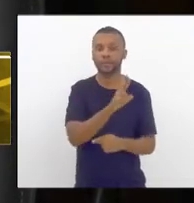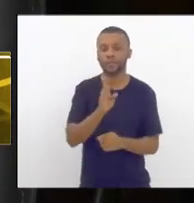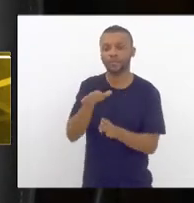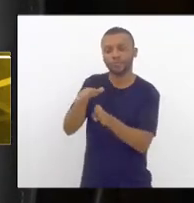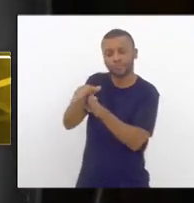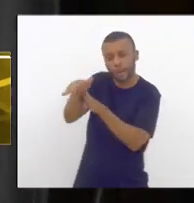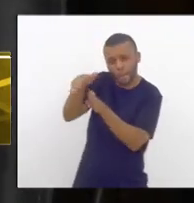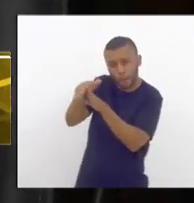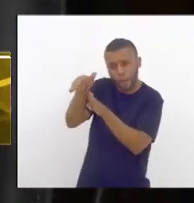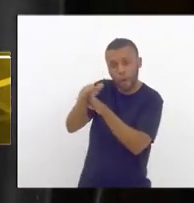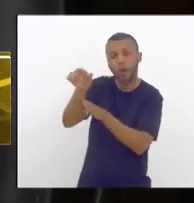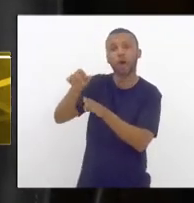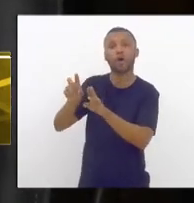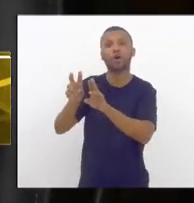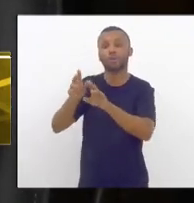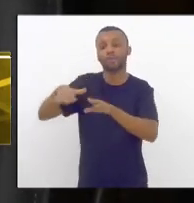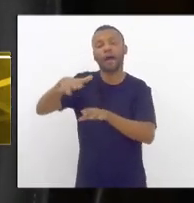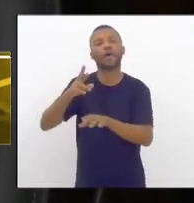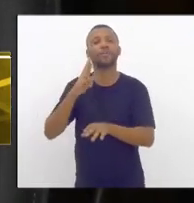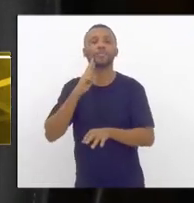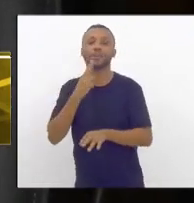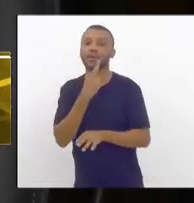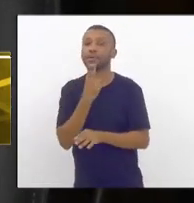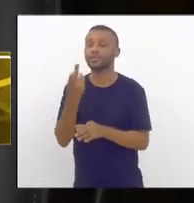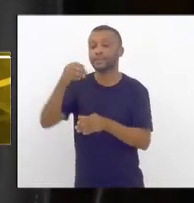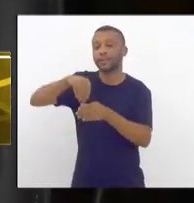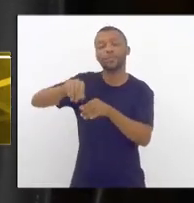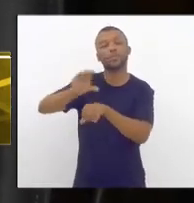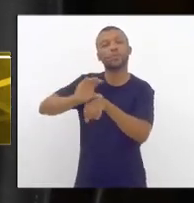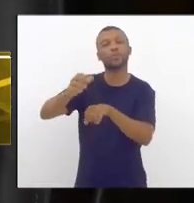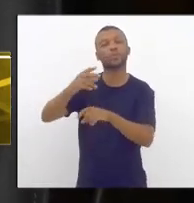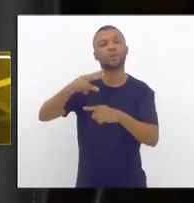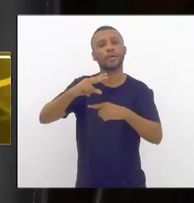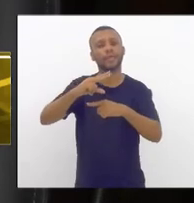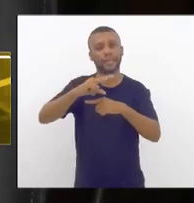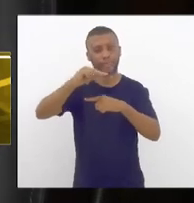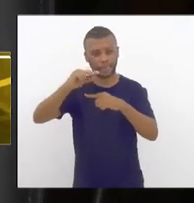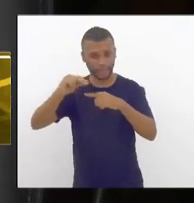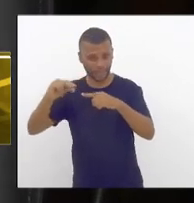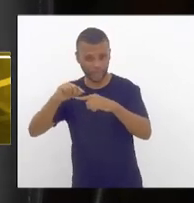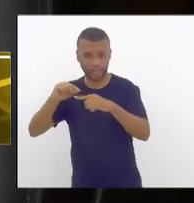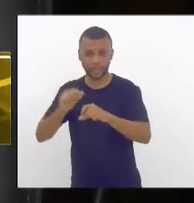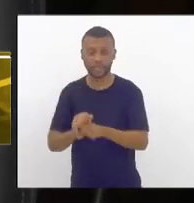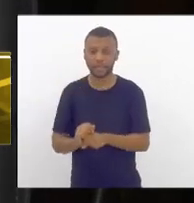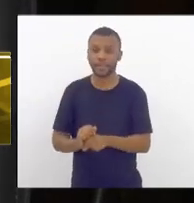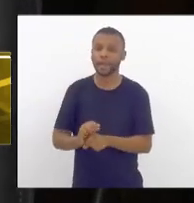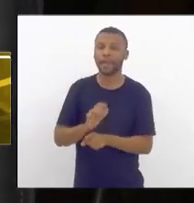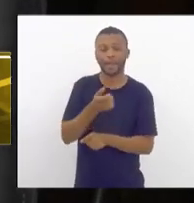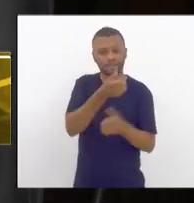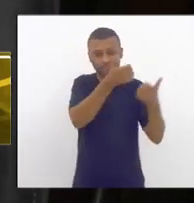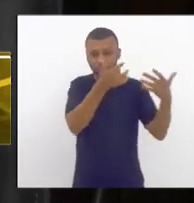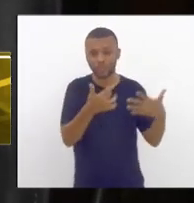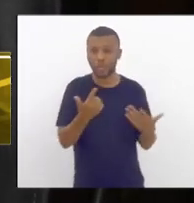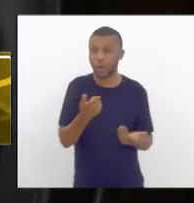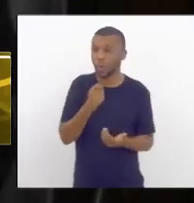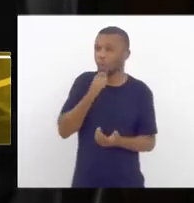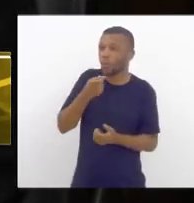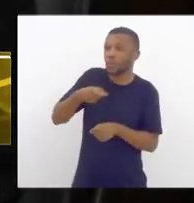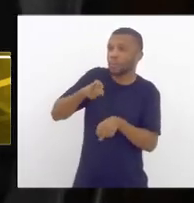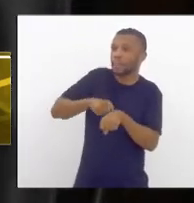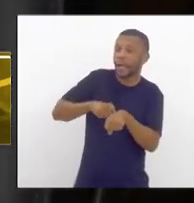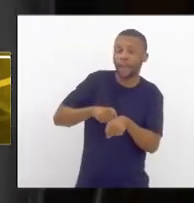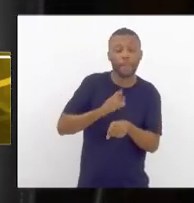Senac eu falei ele falou mas eu não tenho tempo para mim você vai arrumar um tempinho né viu Andressa a culpa é minha